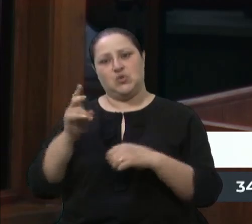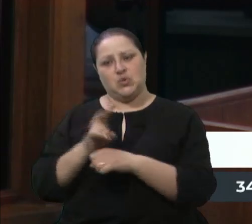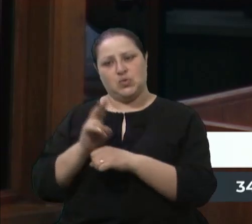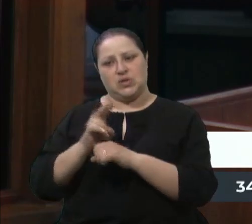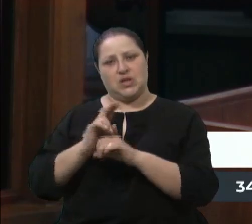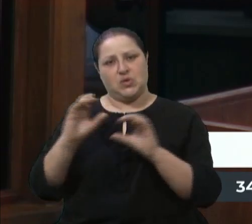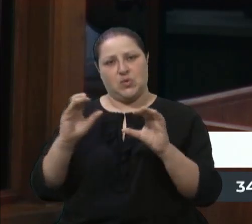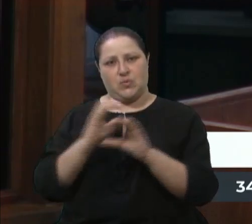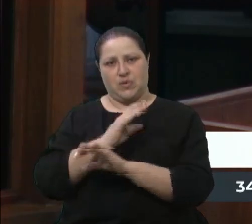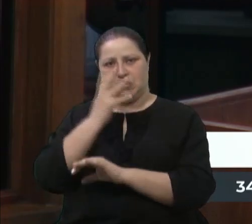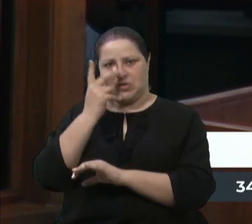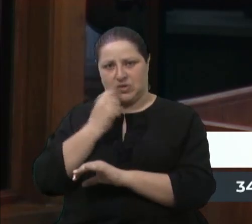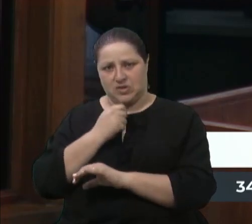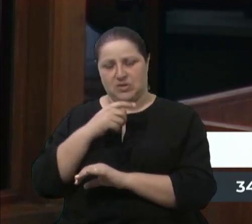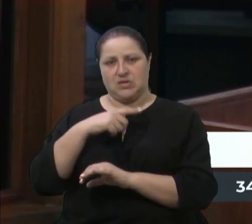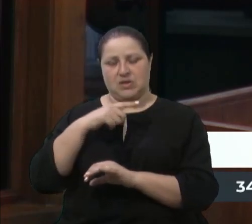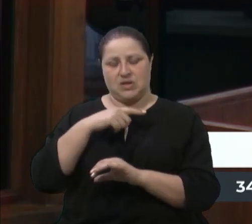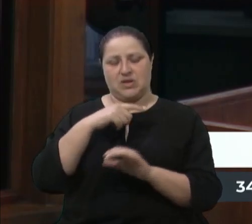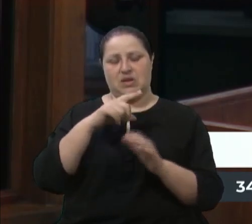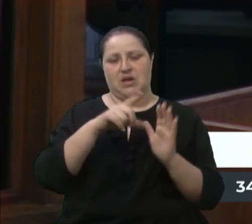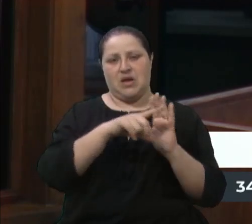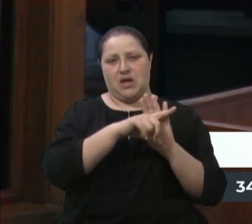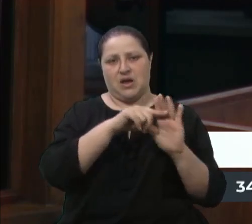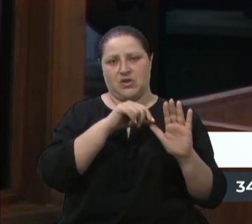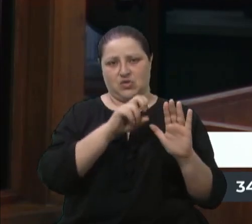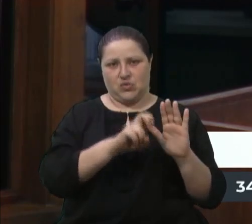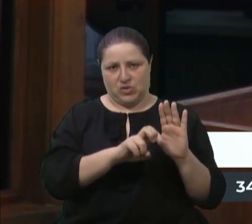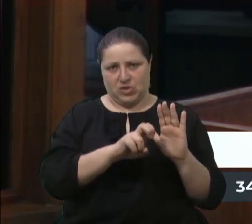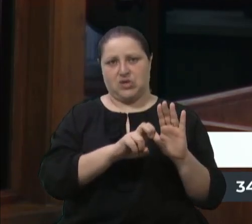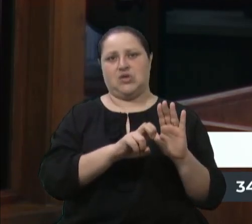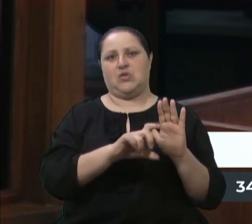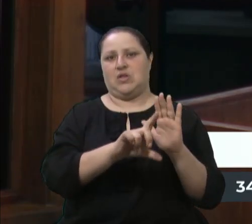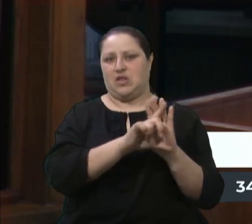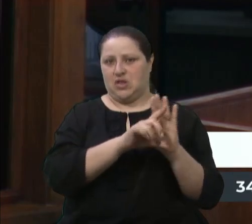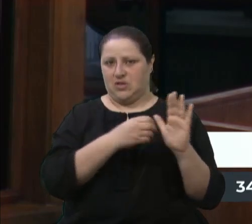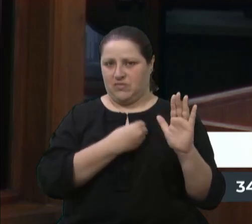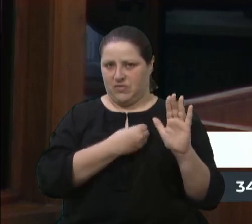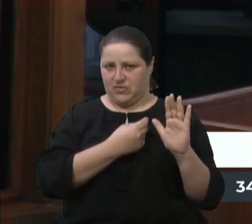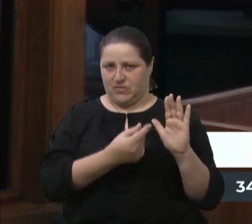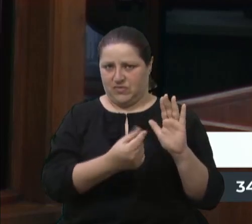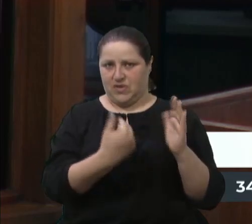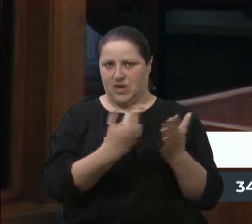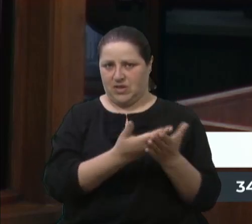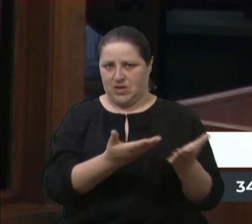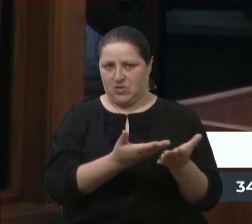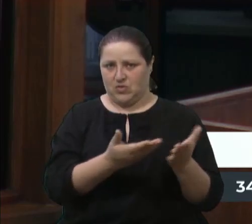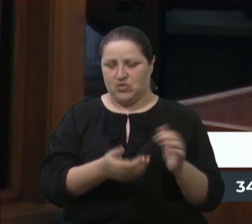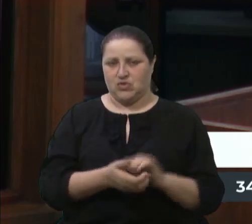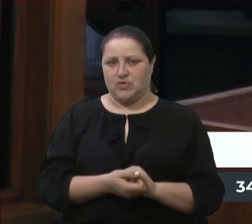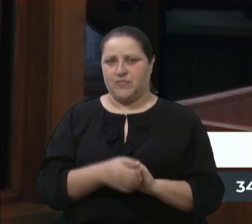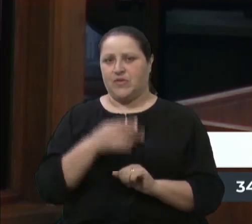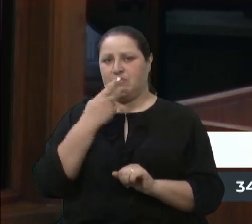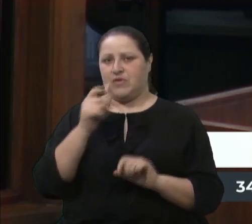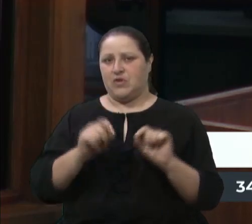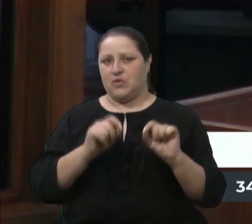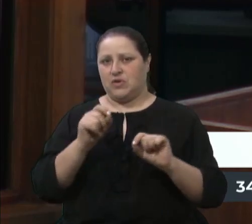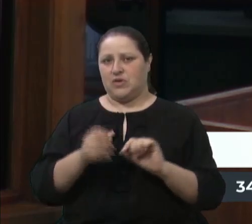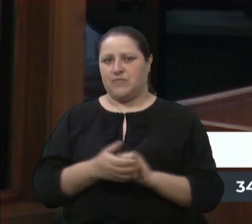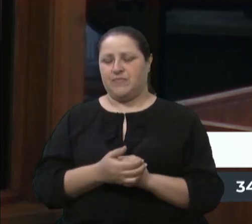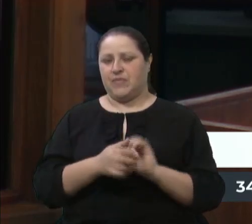Infância, o artigo 5º dessa legislação, que é vigente, ela estabelece que constituem